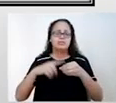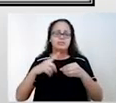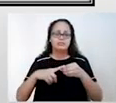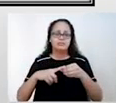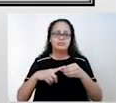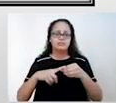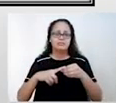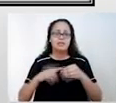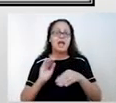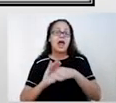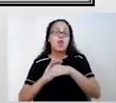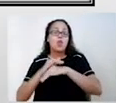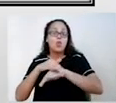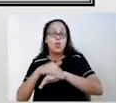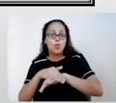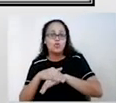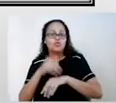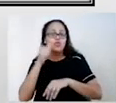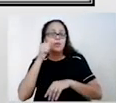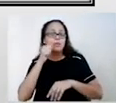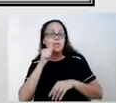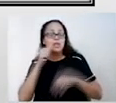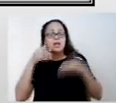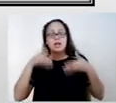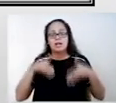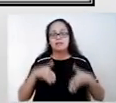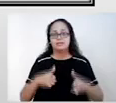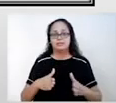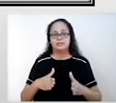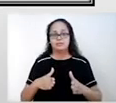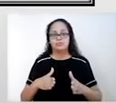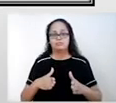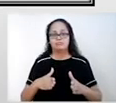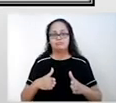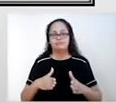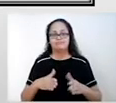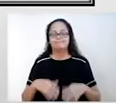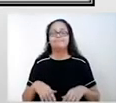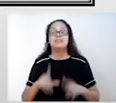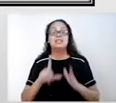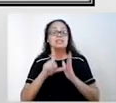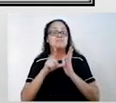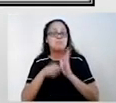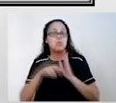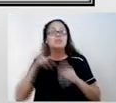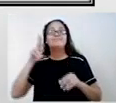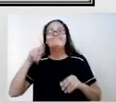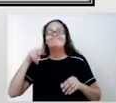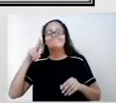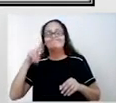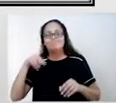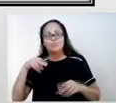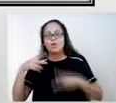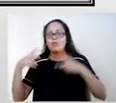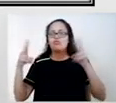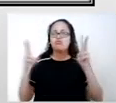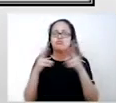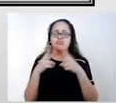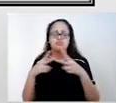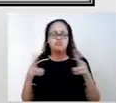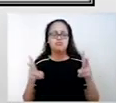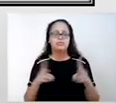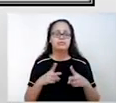nasceu. Então, de lá para cá, nunca mais tinha